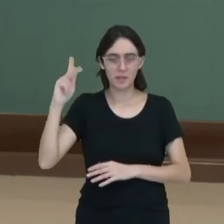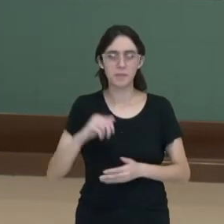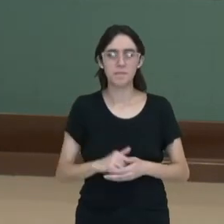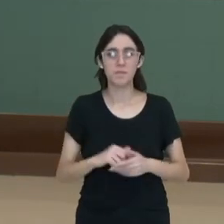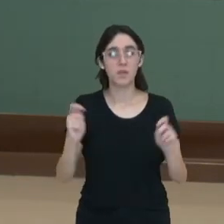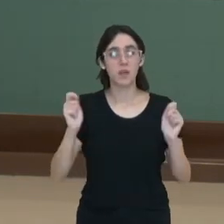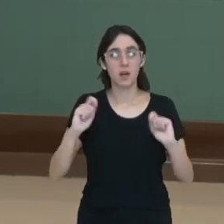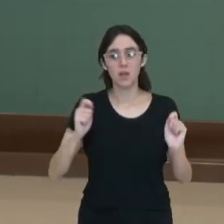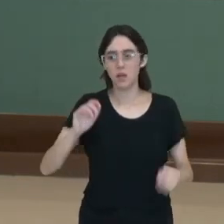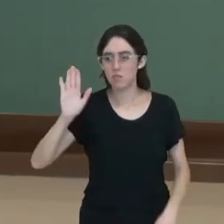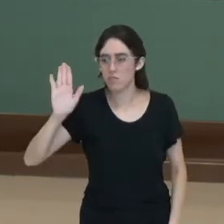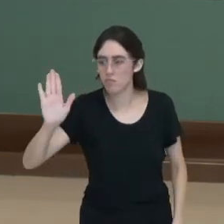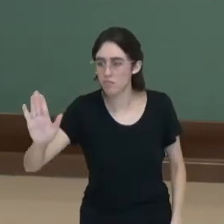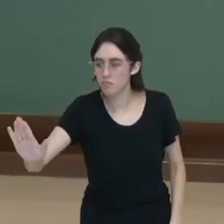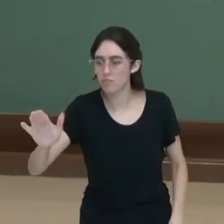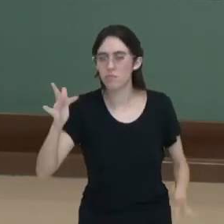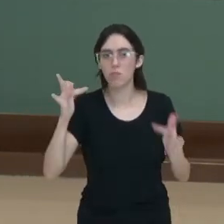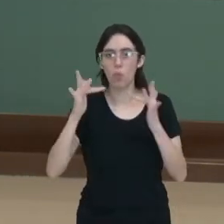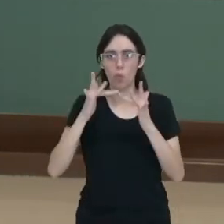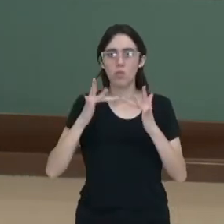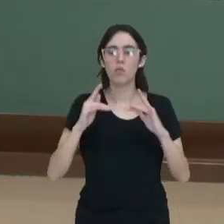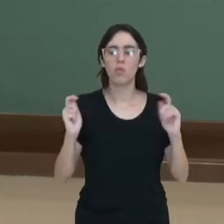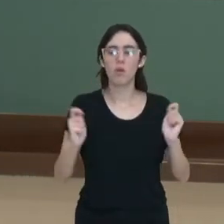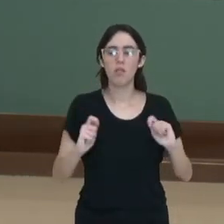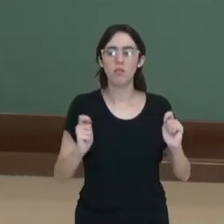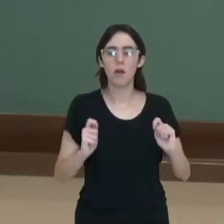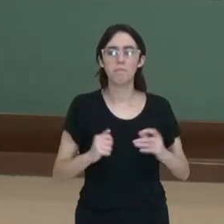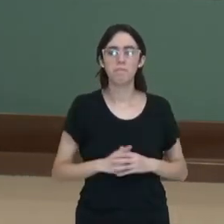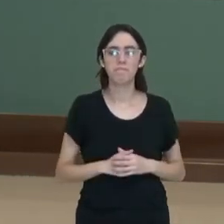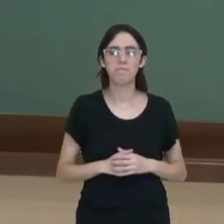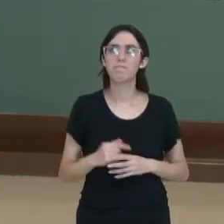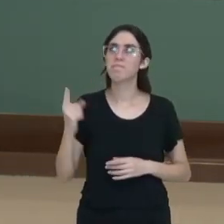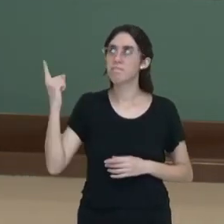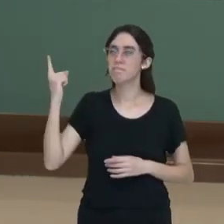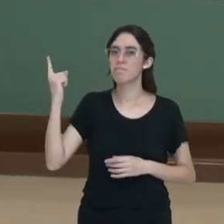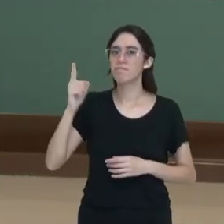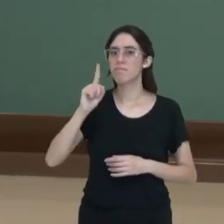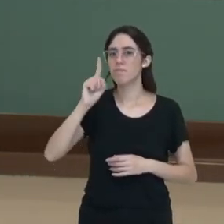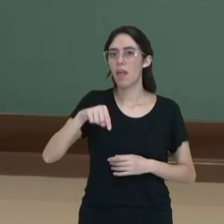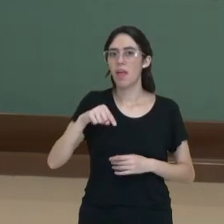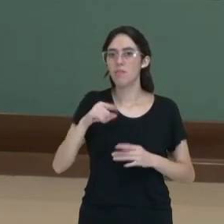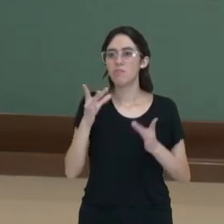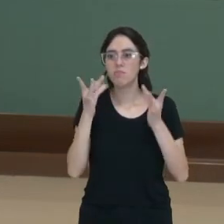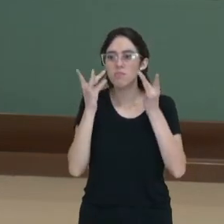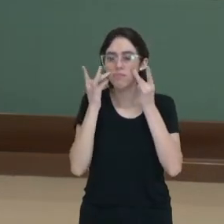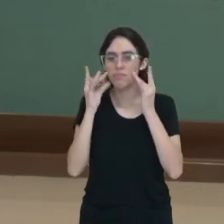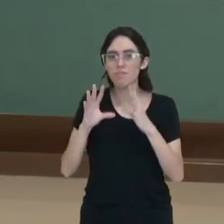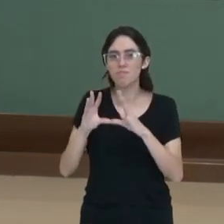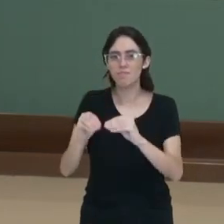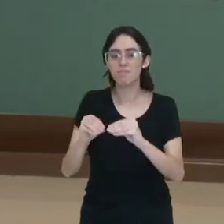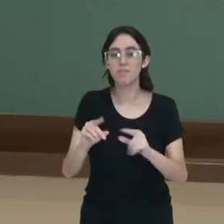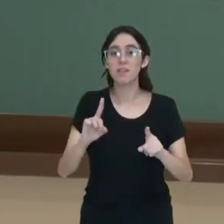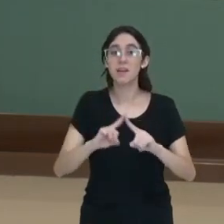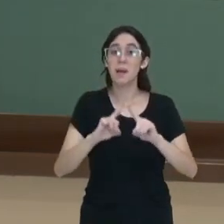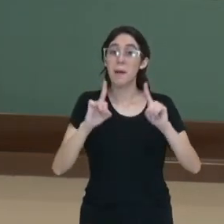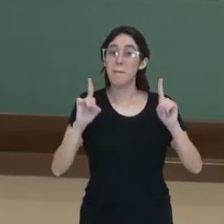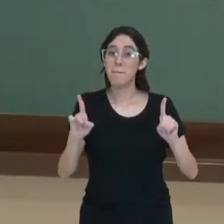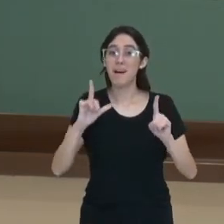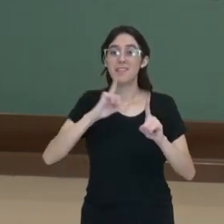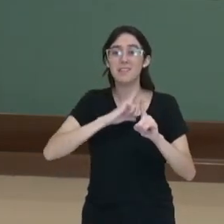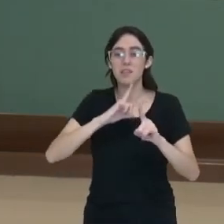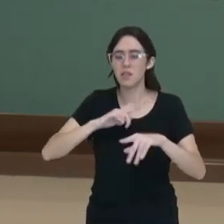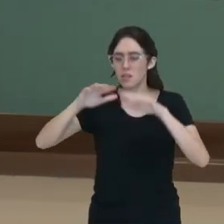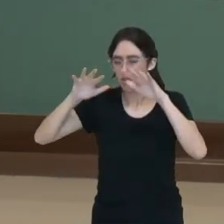encostar na Kaaba, inclusive, né? E essa seria a fonte material. Mas o ritual em torno